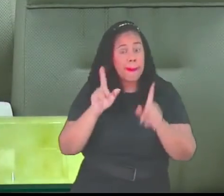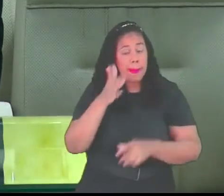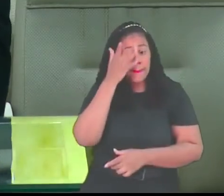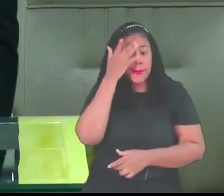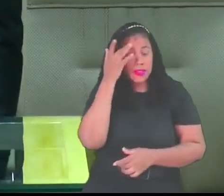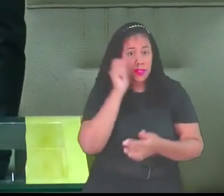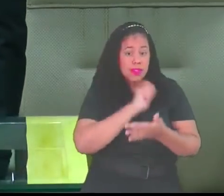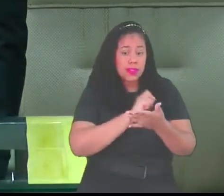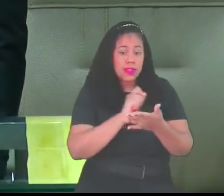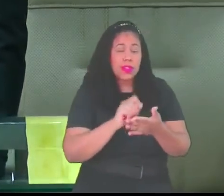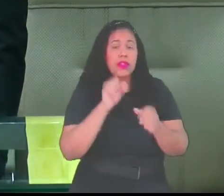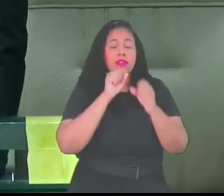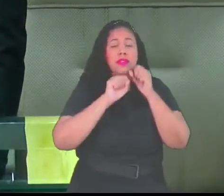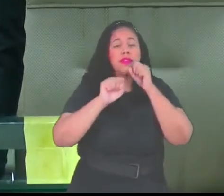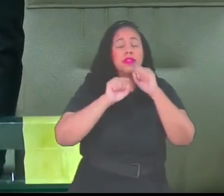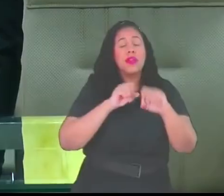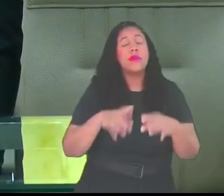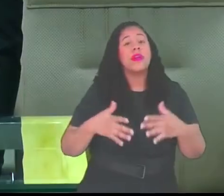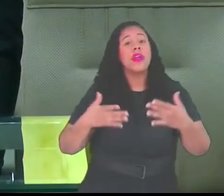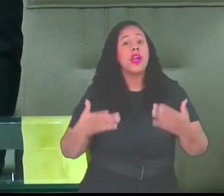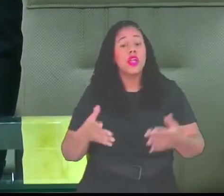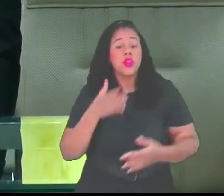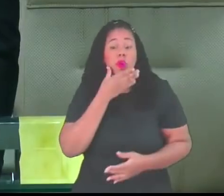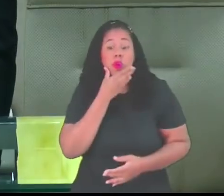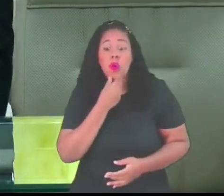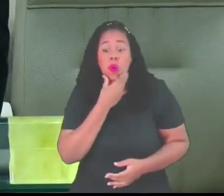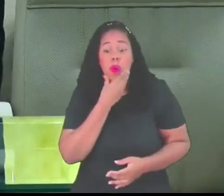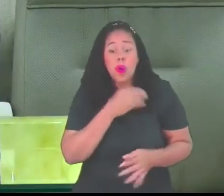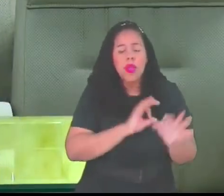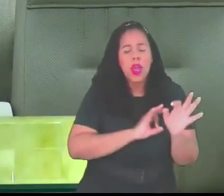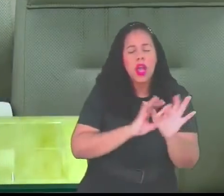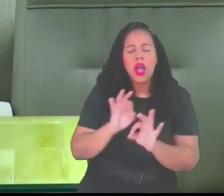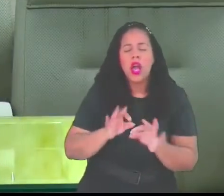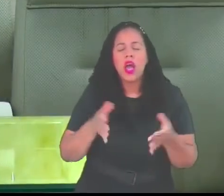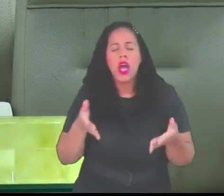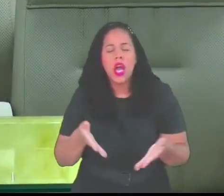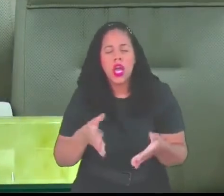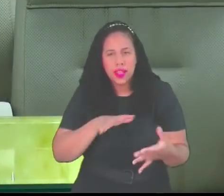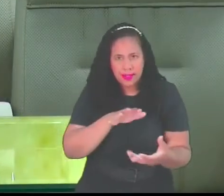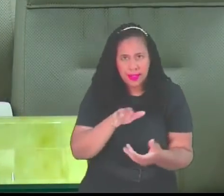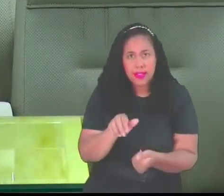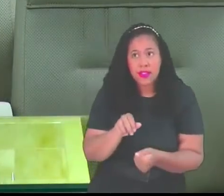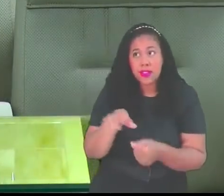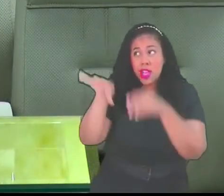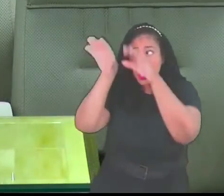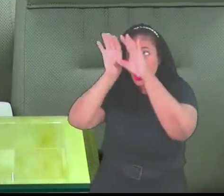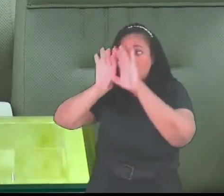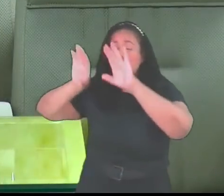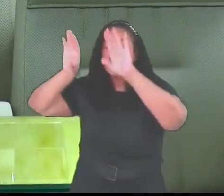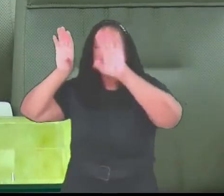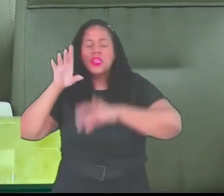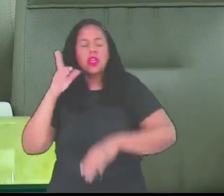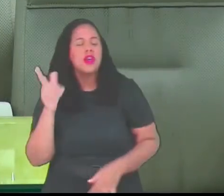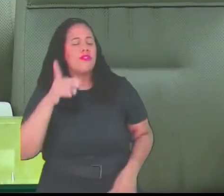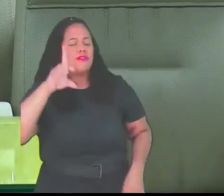diz: enquanto os homens aqui embaixo projetam, Senhor Jeová se ri lá de cima.